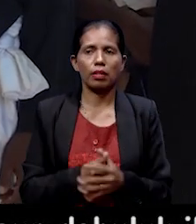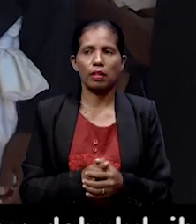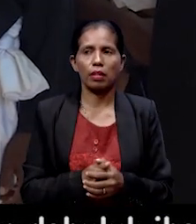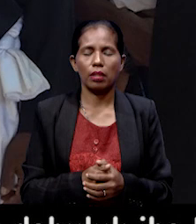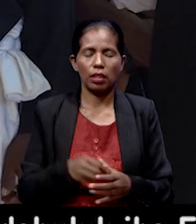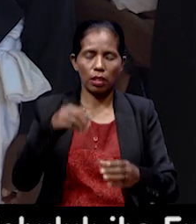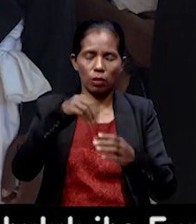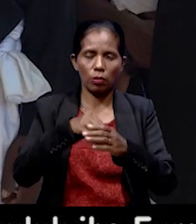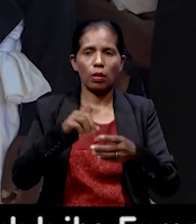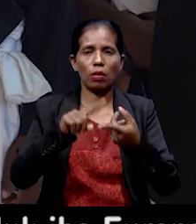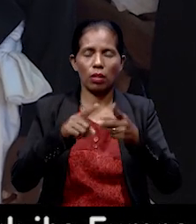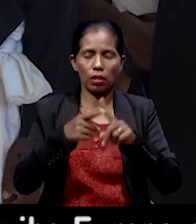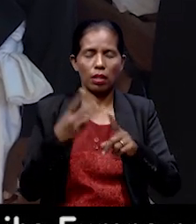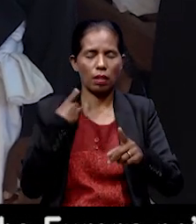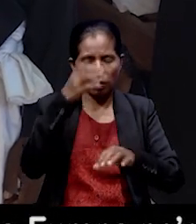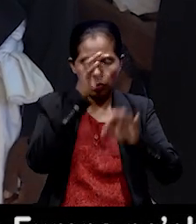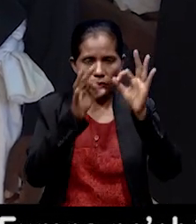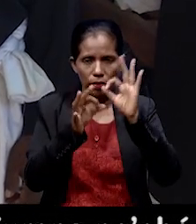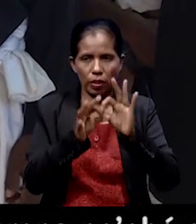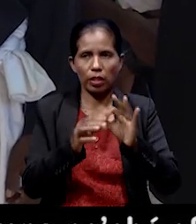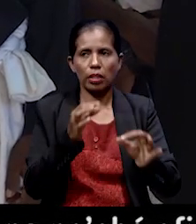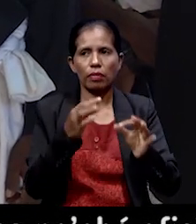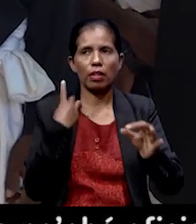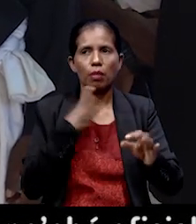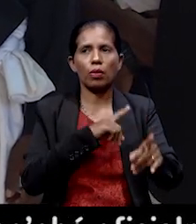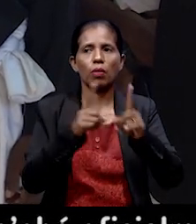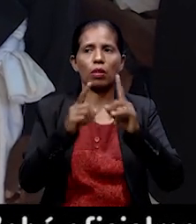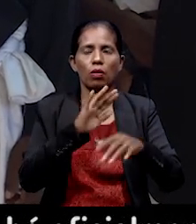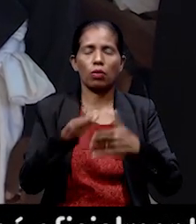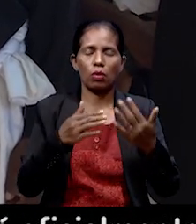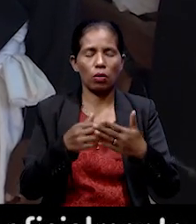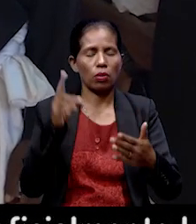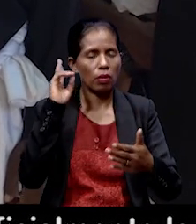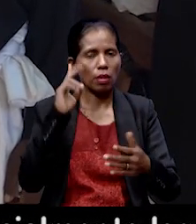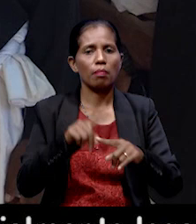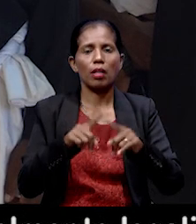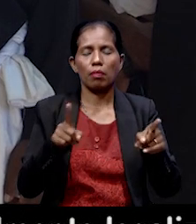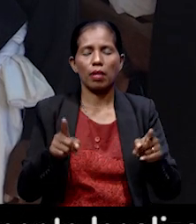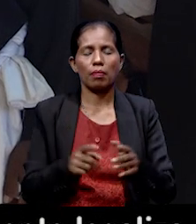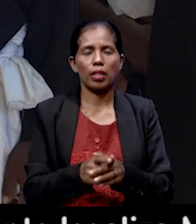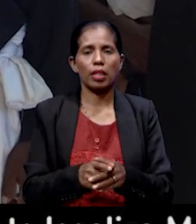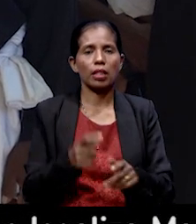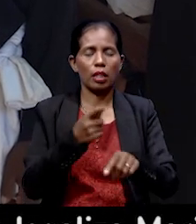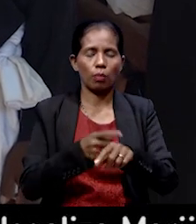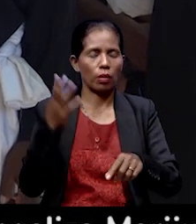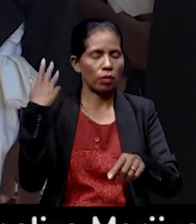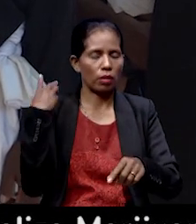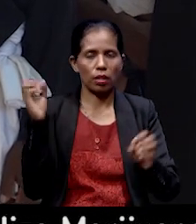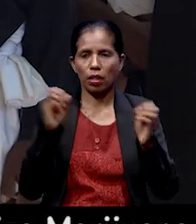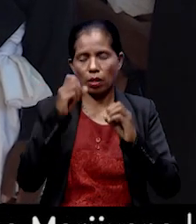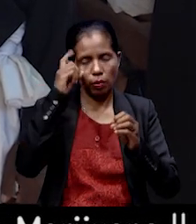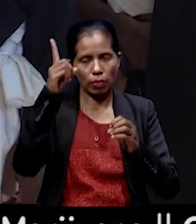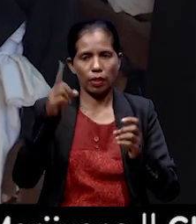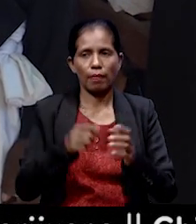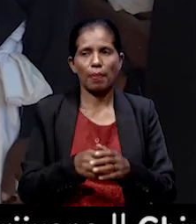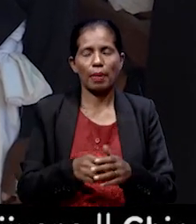malu serne ami fier malu rona malu. Quando ami serne colia, hototo rona malu. Mas acontece para passar lá compreende de turtina organização.